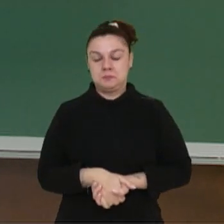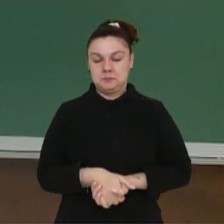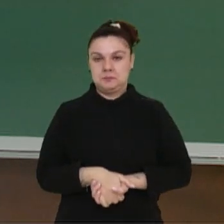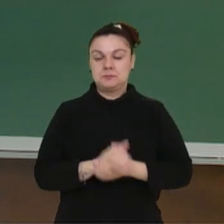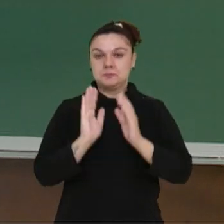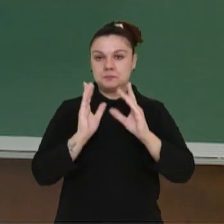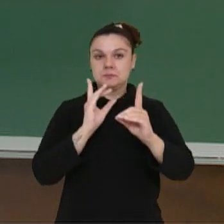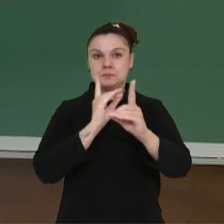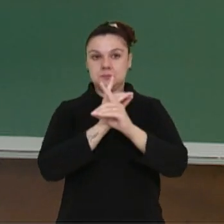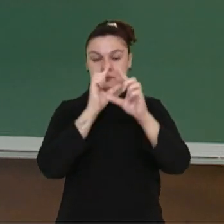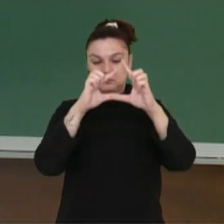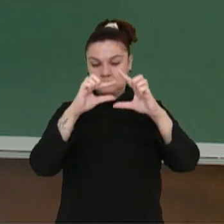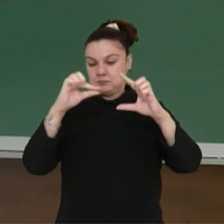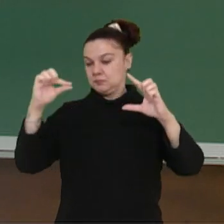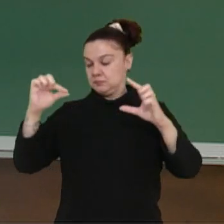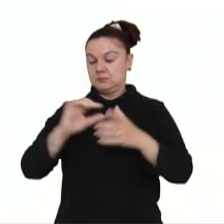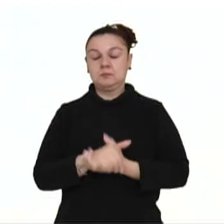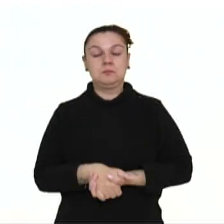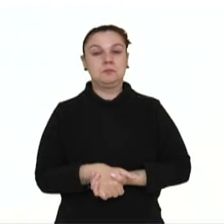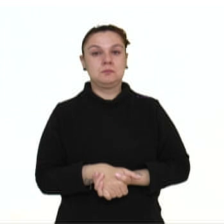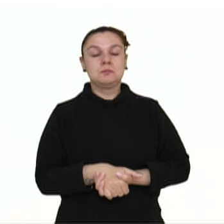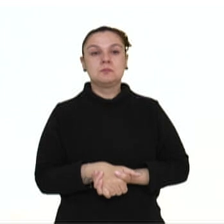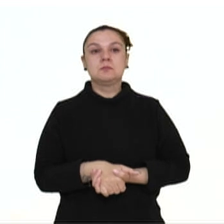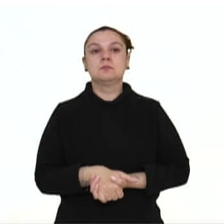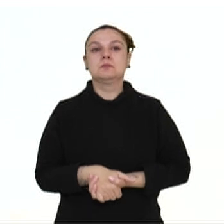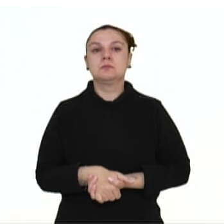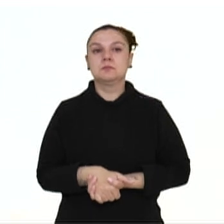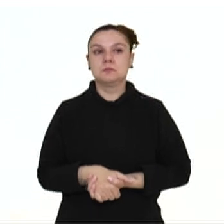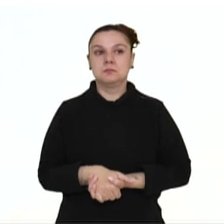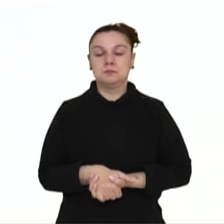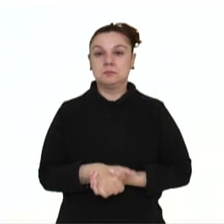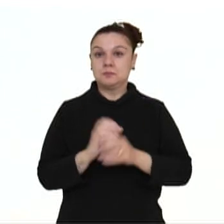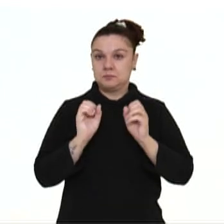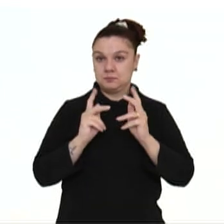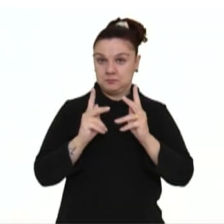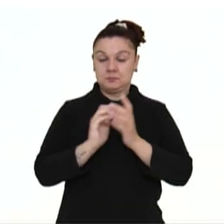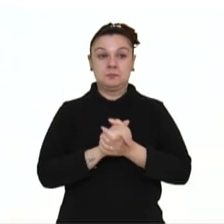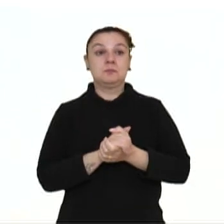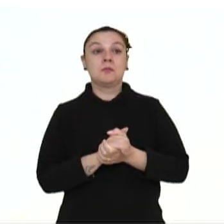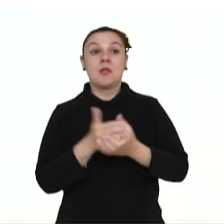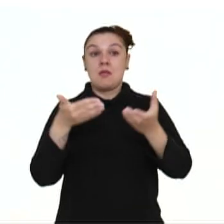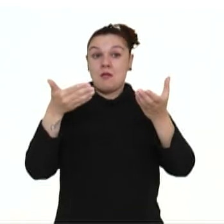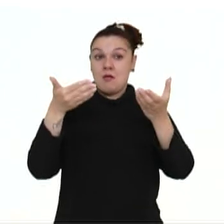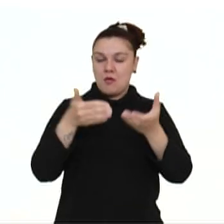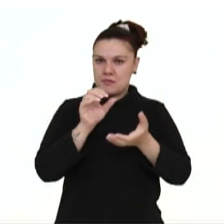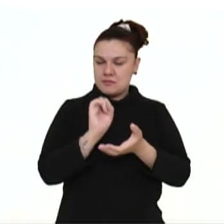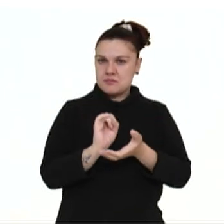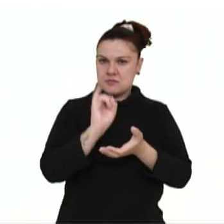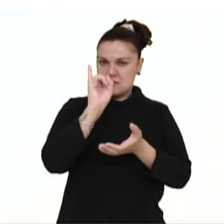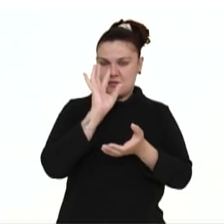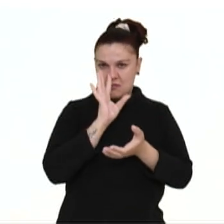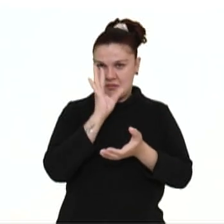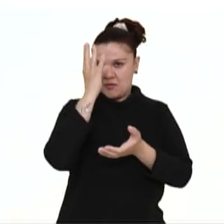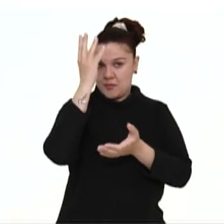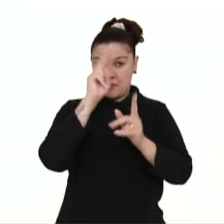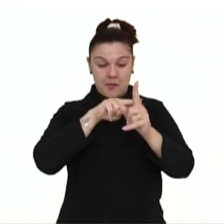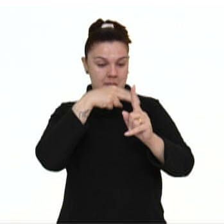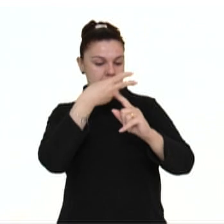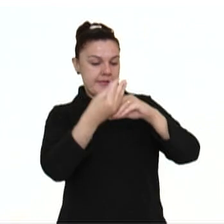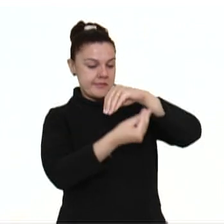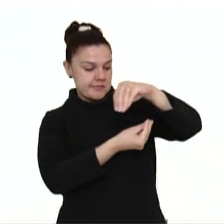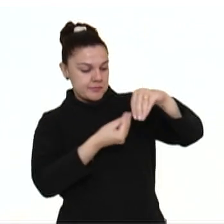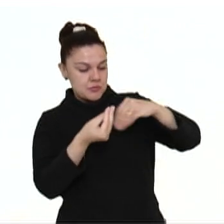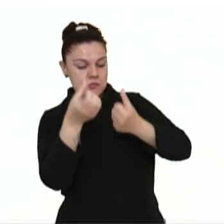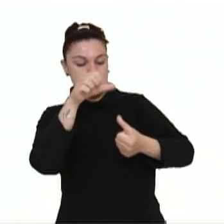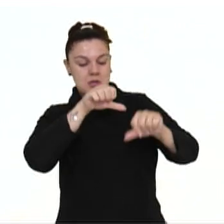linhas que se encontram, concentração de reagente igual a concentração de produto. Se por acaso eu tenho mais reagente